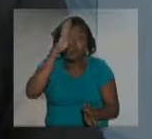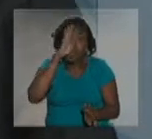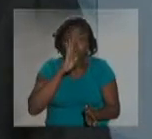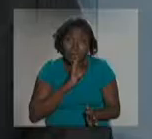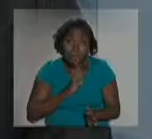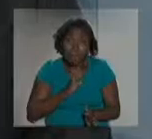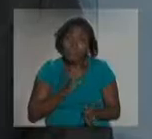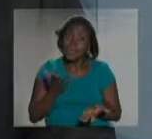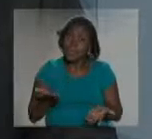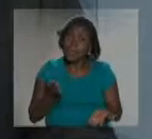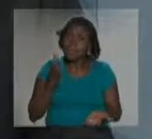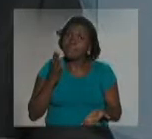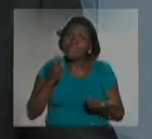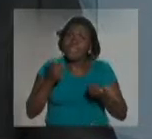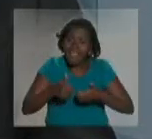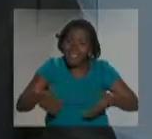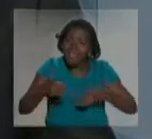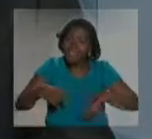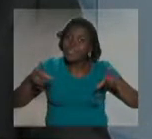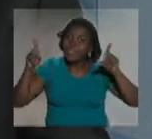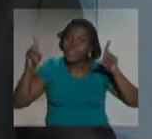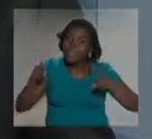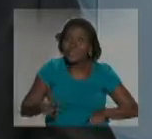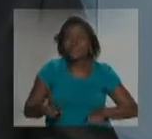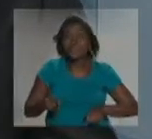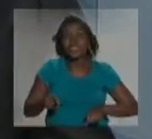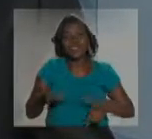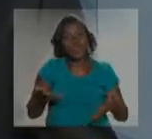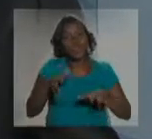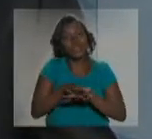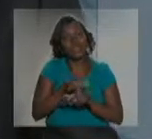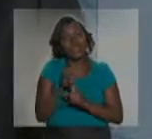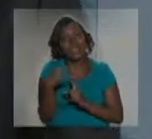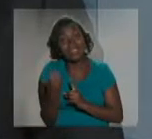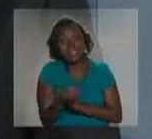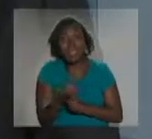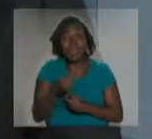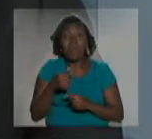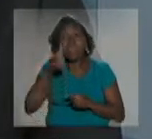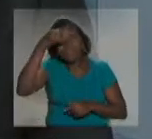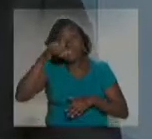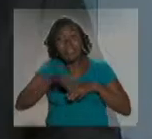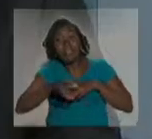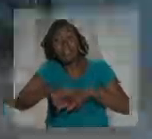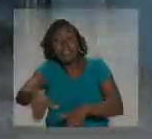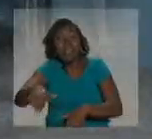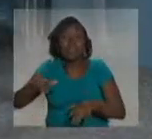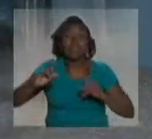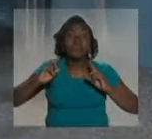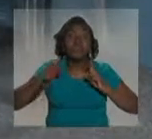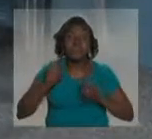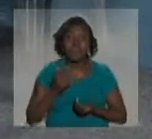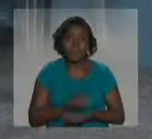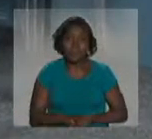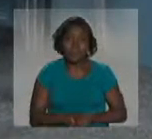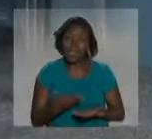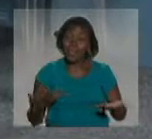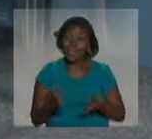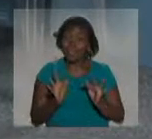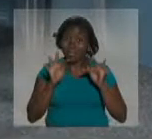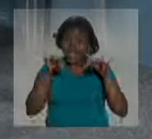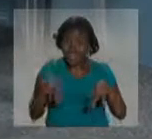inclusão social, e também um ambiente menos poluído, menos congestionado na cidade. Vamos